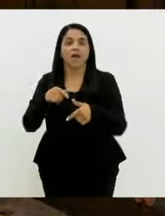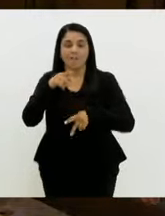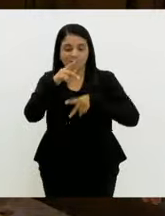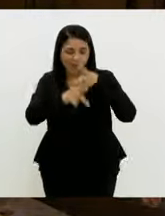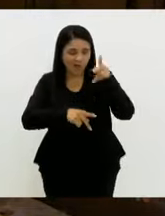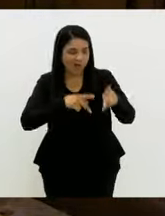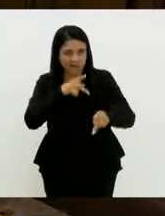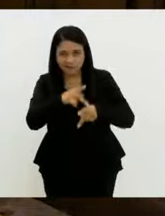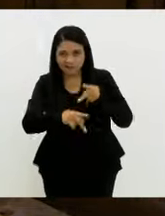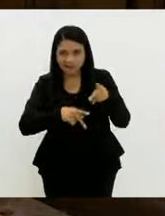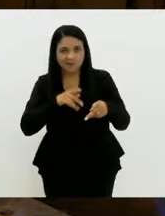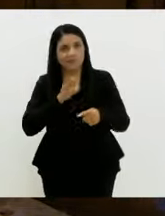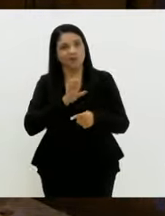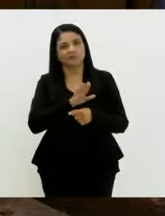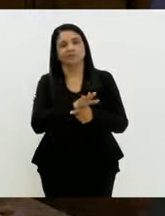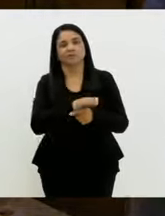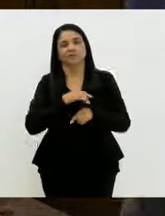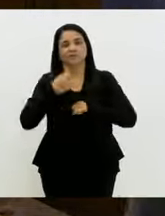necessita. Muito obrigado.